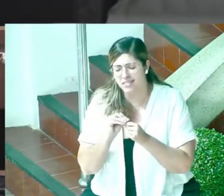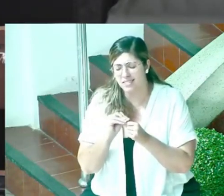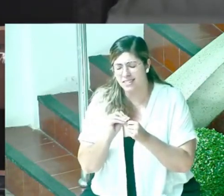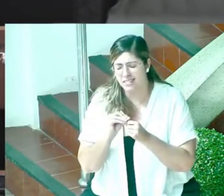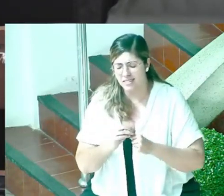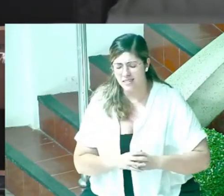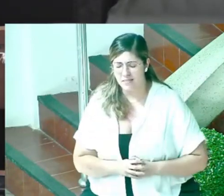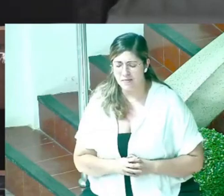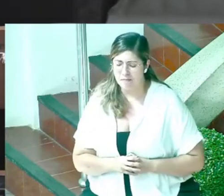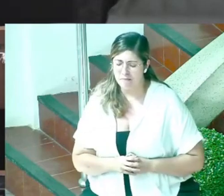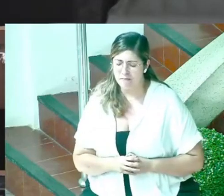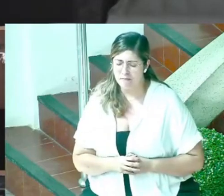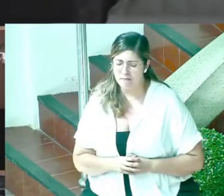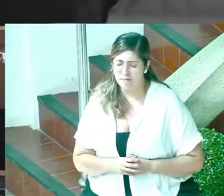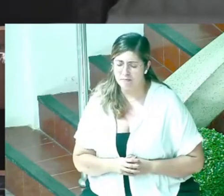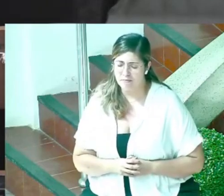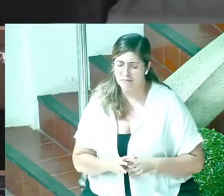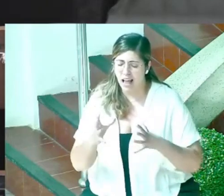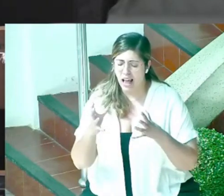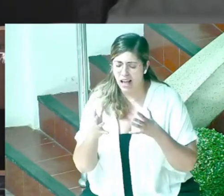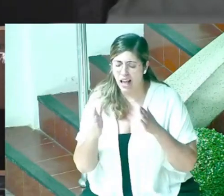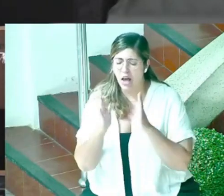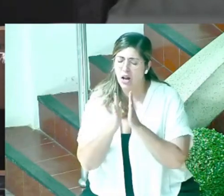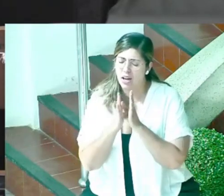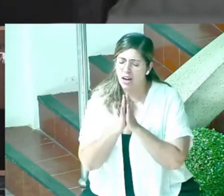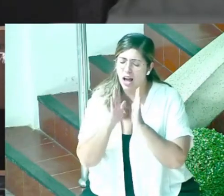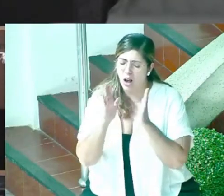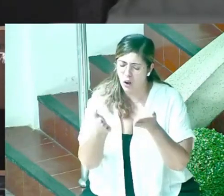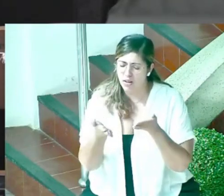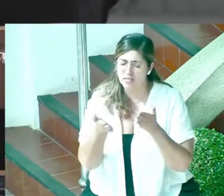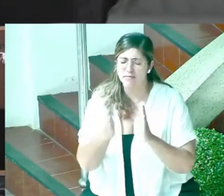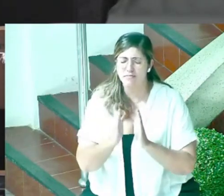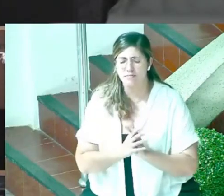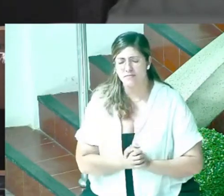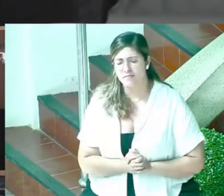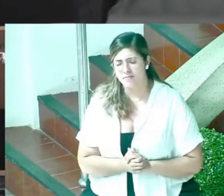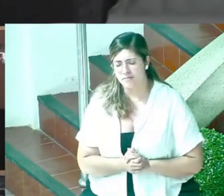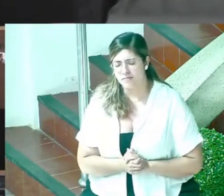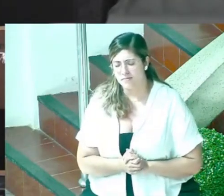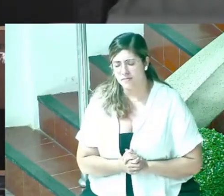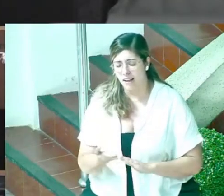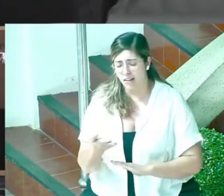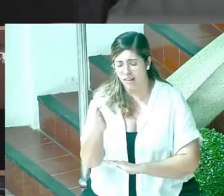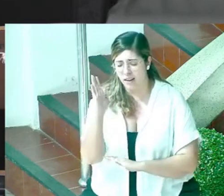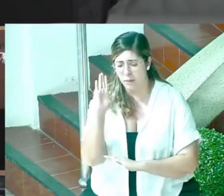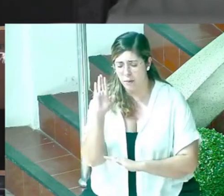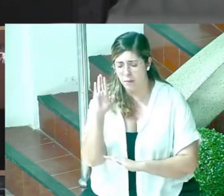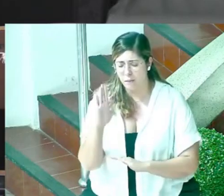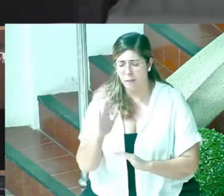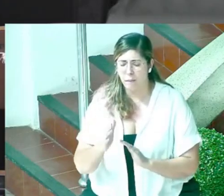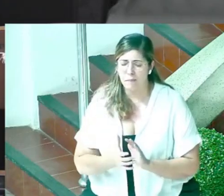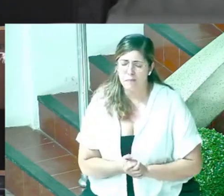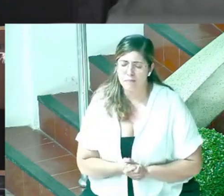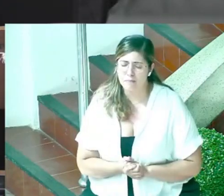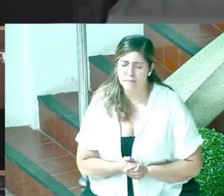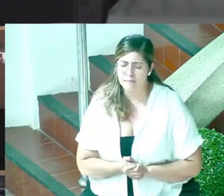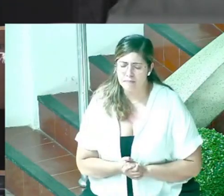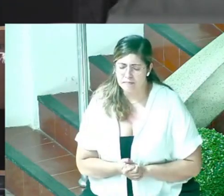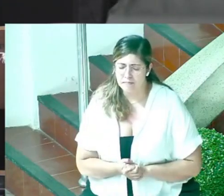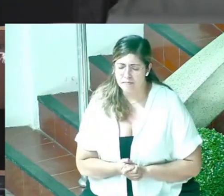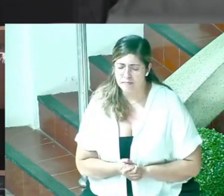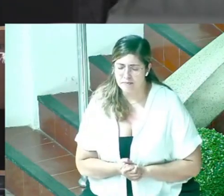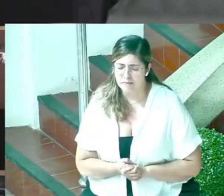Quando um cônjuge não perdoa o outro cônjuge, e eles criam meios para resolver os problemas